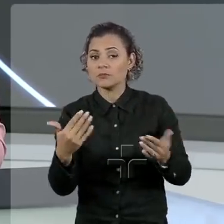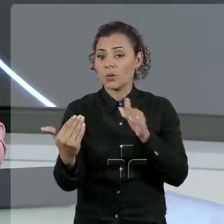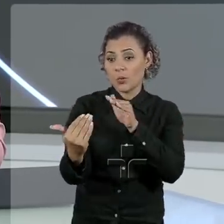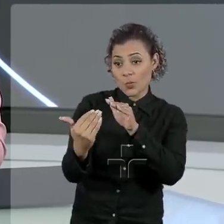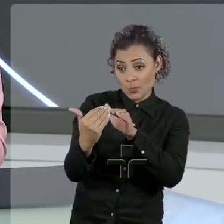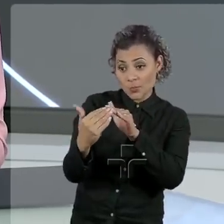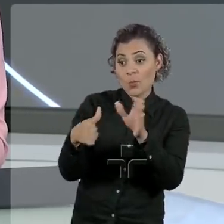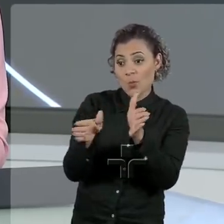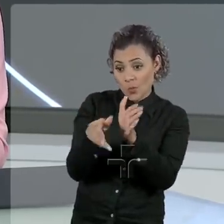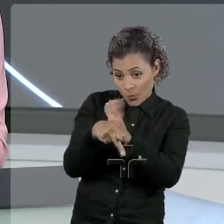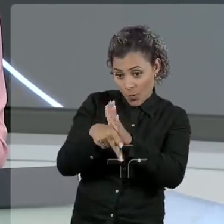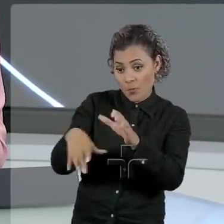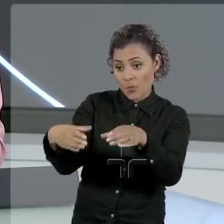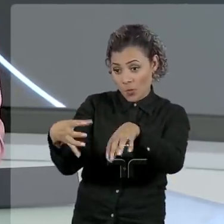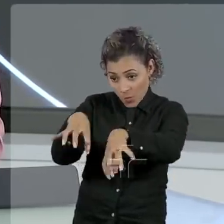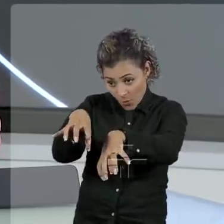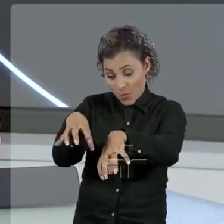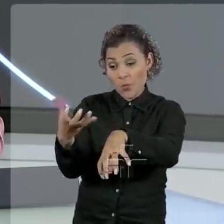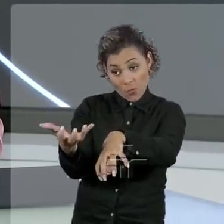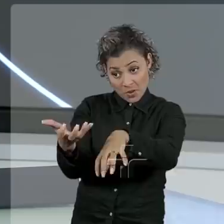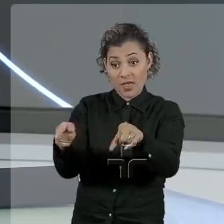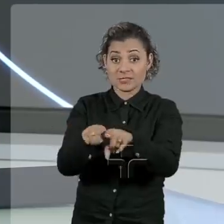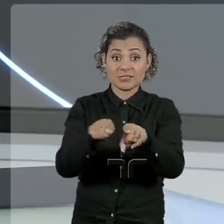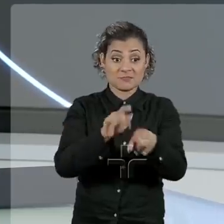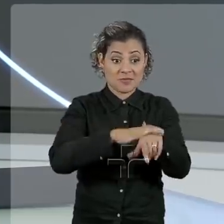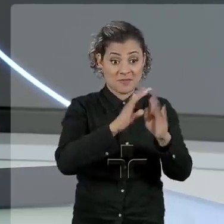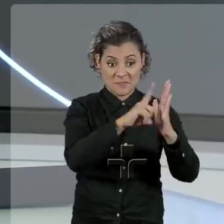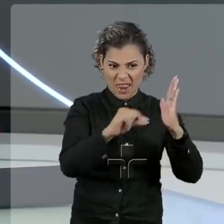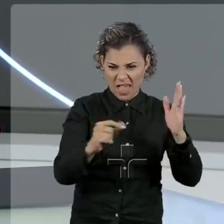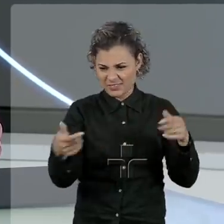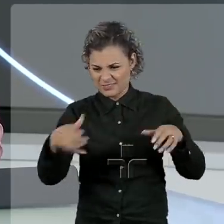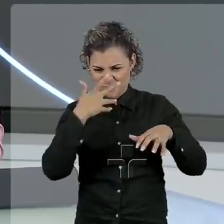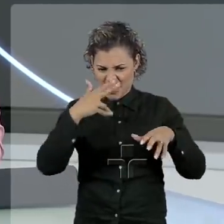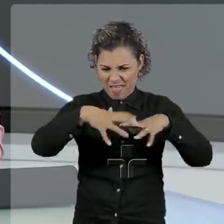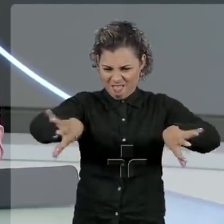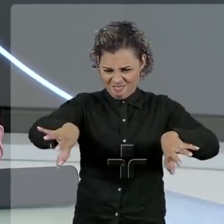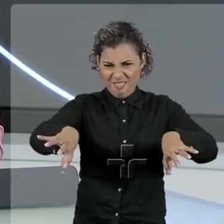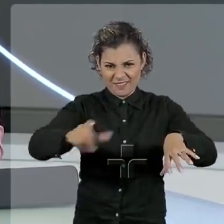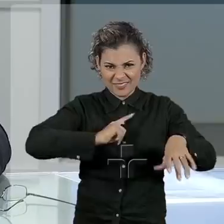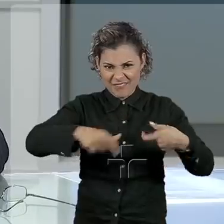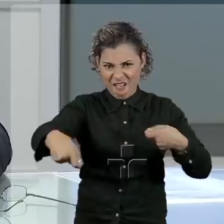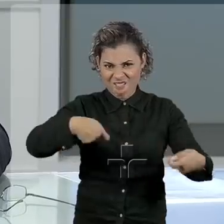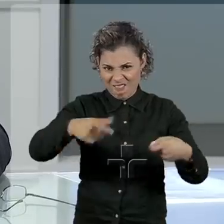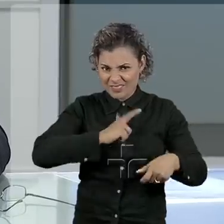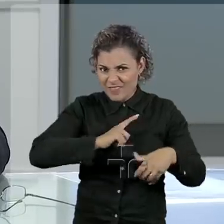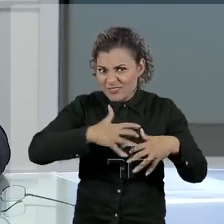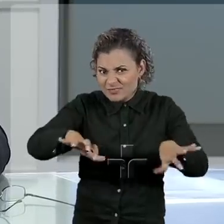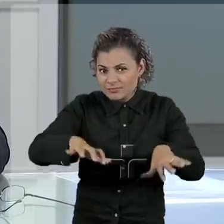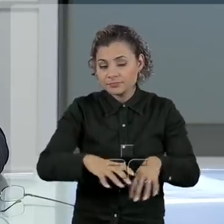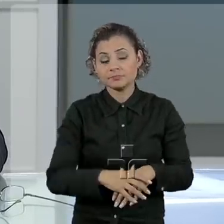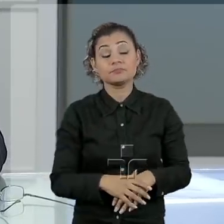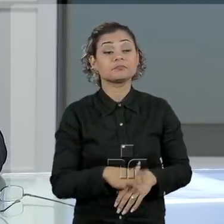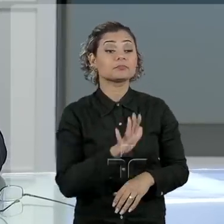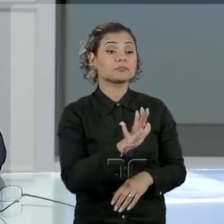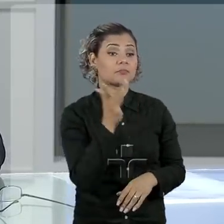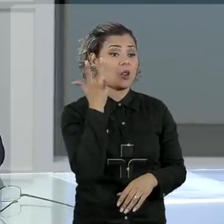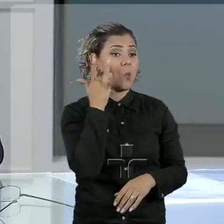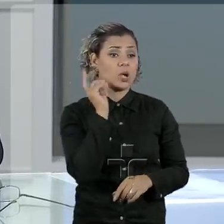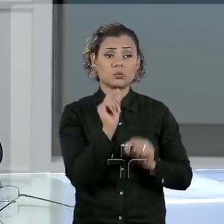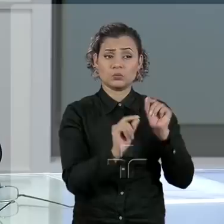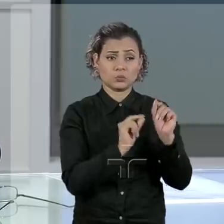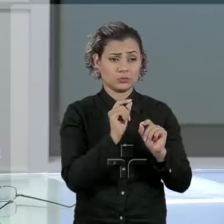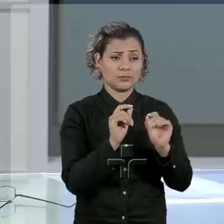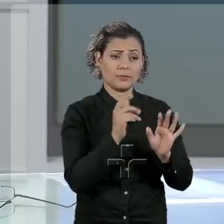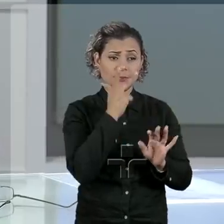favorável ao Planalto, Ayrton. Dá para a gente dizer que ficou meio dividido? Sabe o que eu acho? Eu acho que